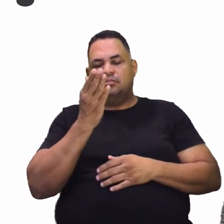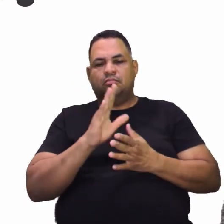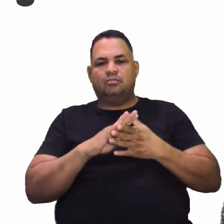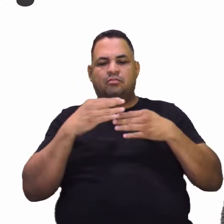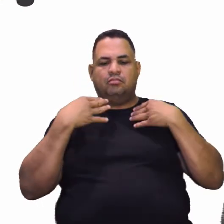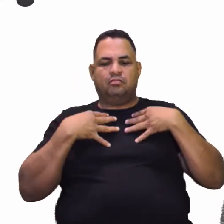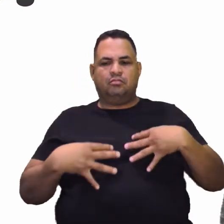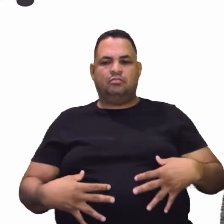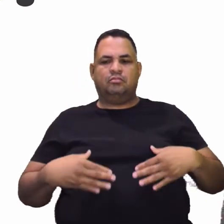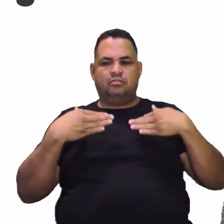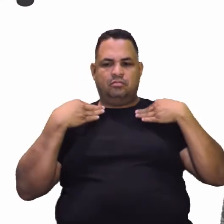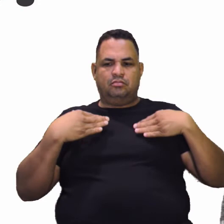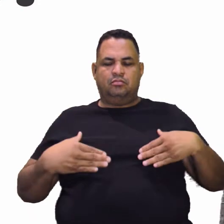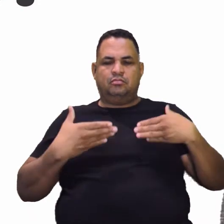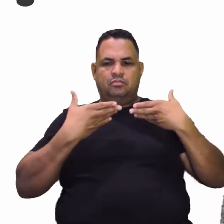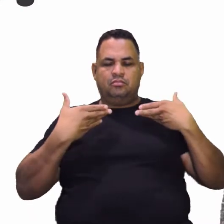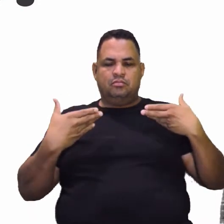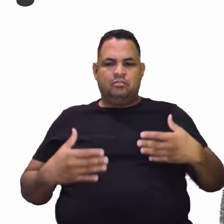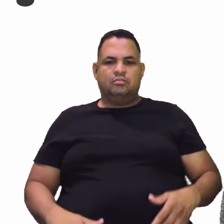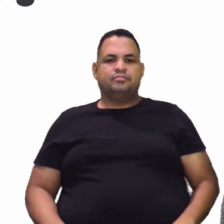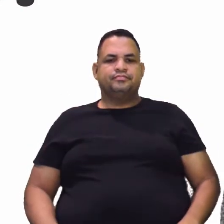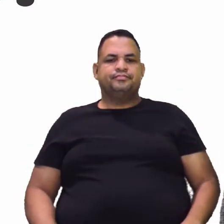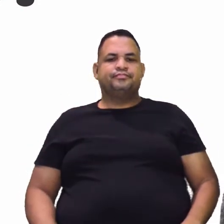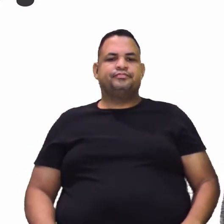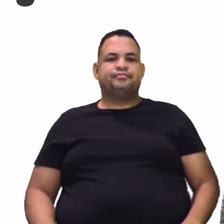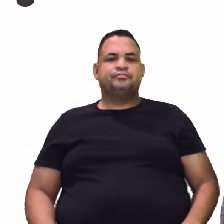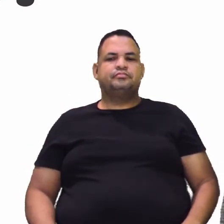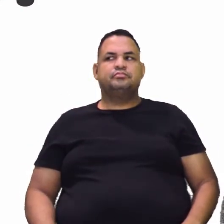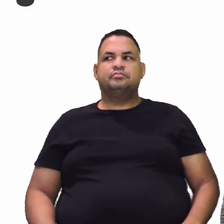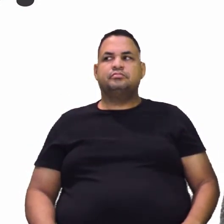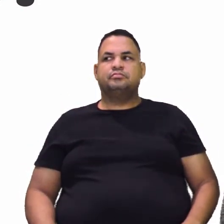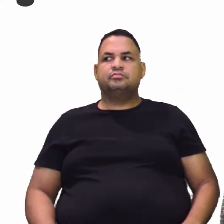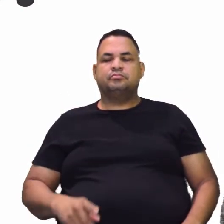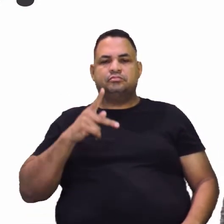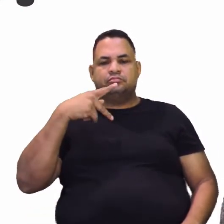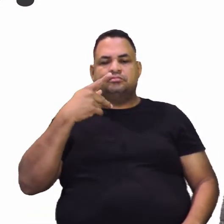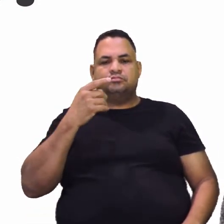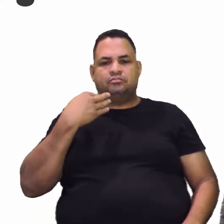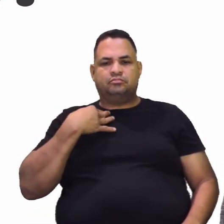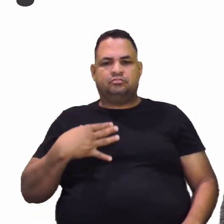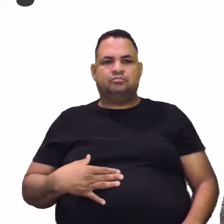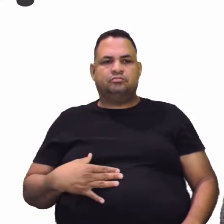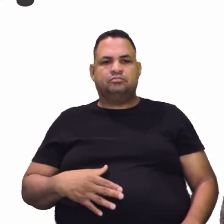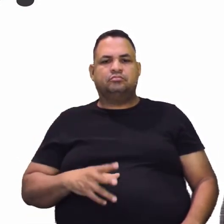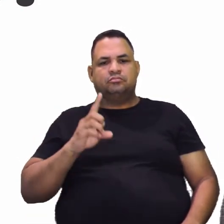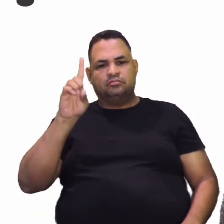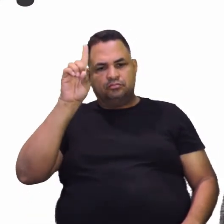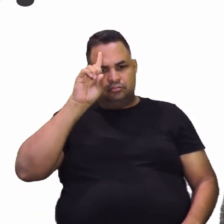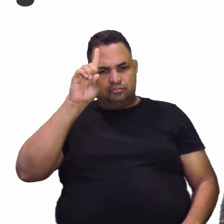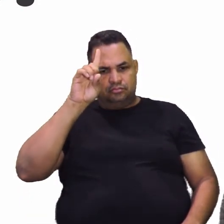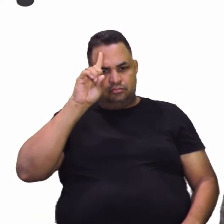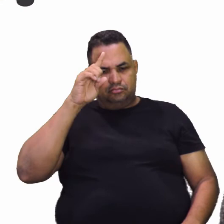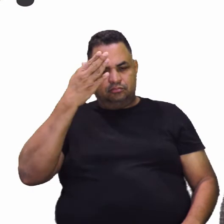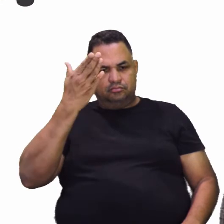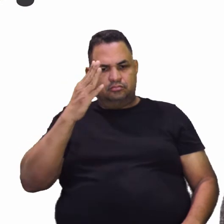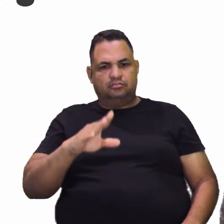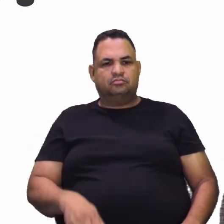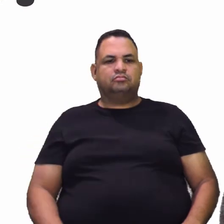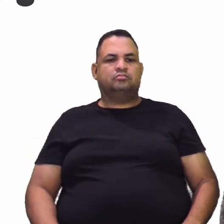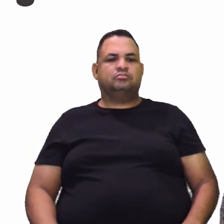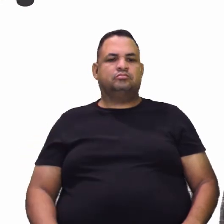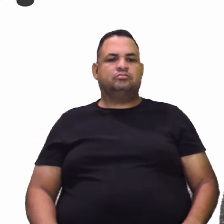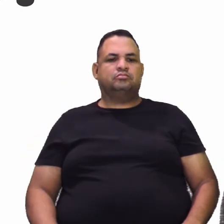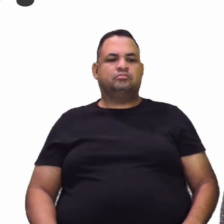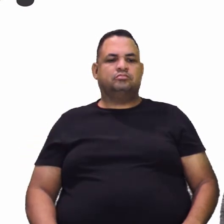uniform, uniforme, tá? Caracterizando ela para dizer que o uniforme ele é diário. Ele usa